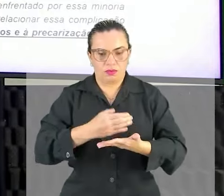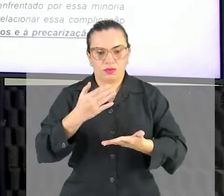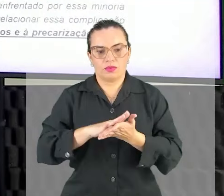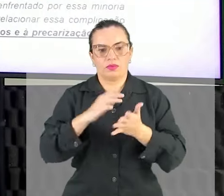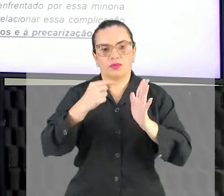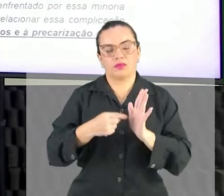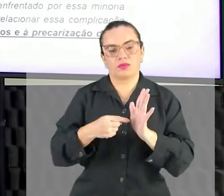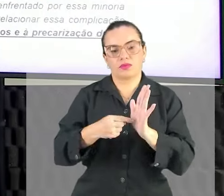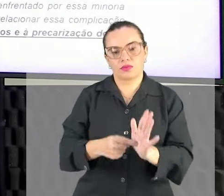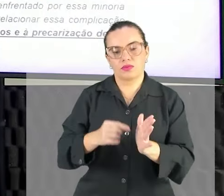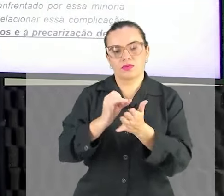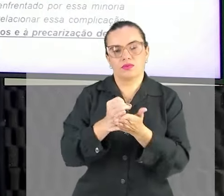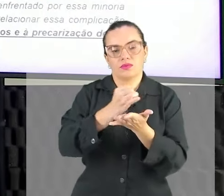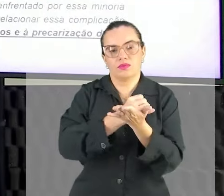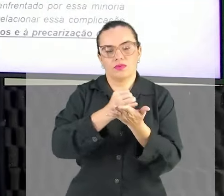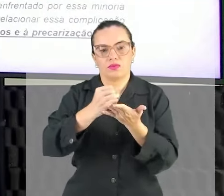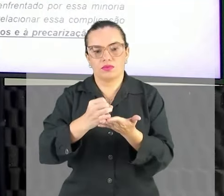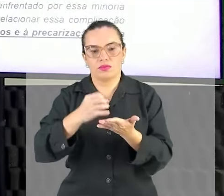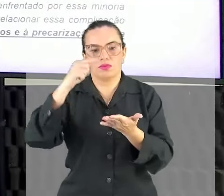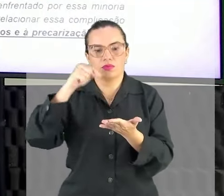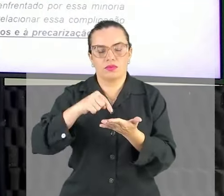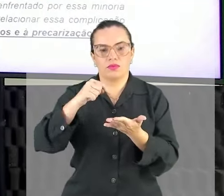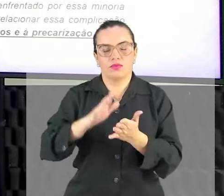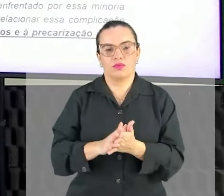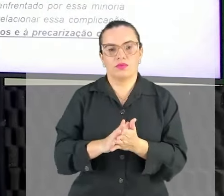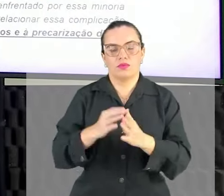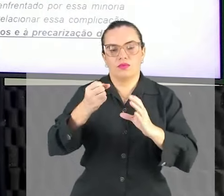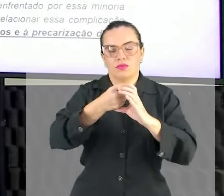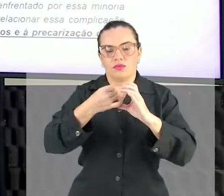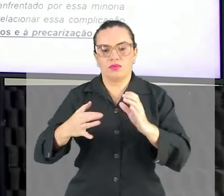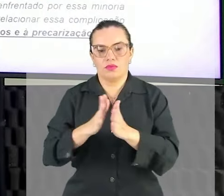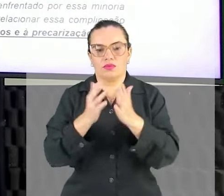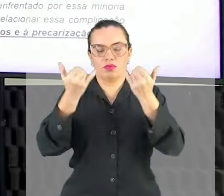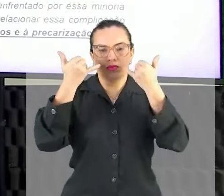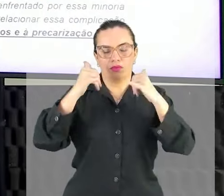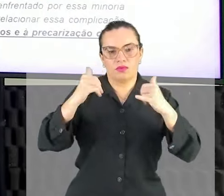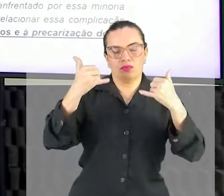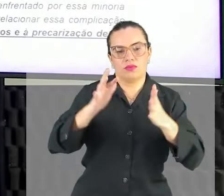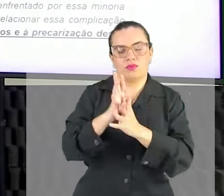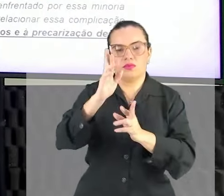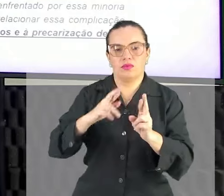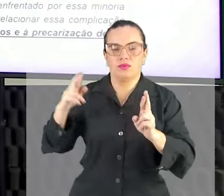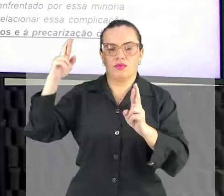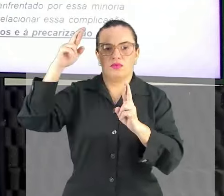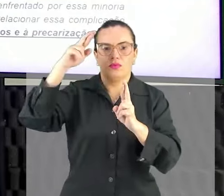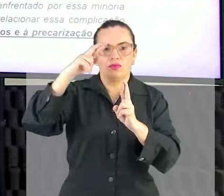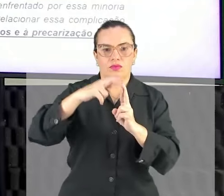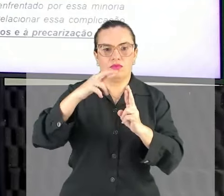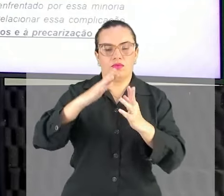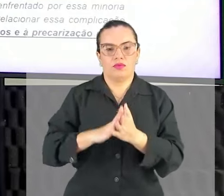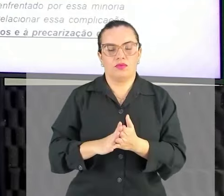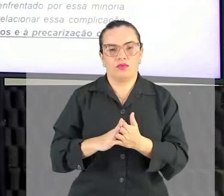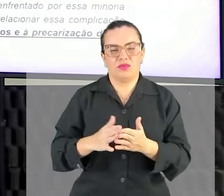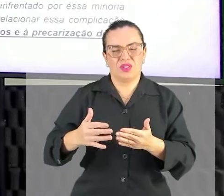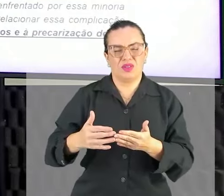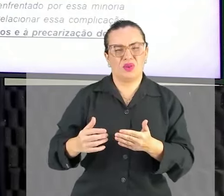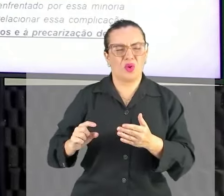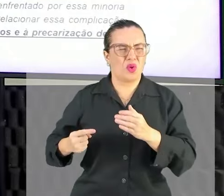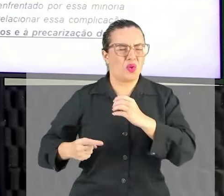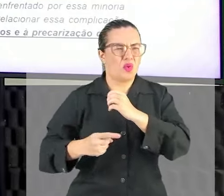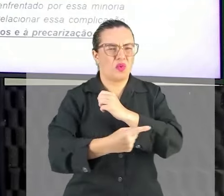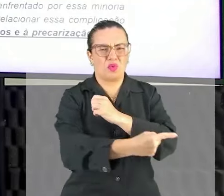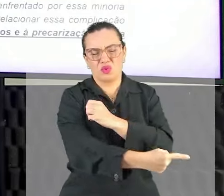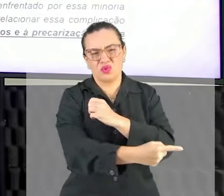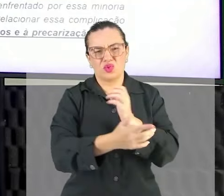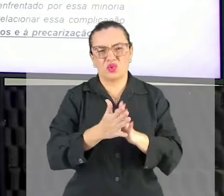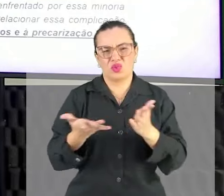trago inicialmente algumas características, informações e referências muito distantes, eu não tenho